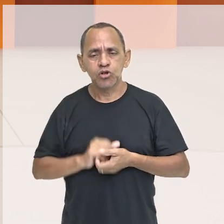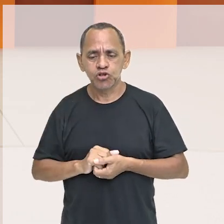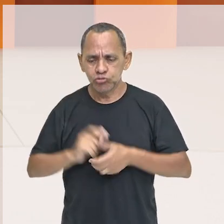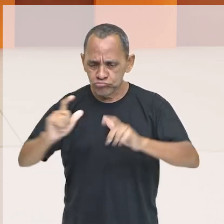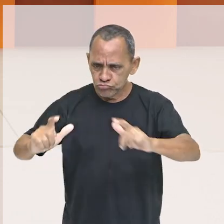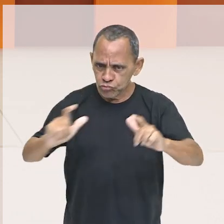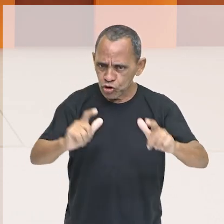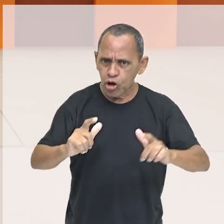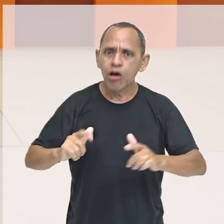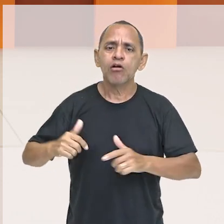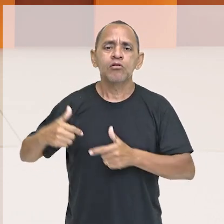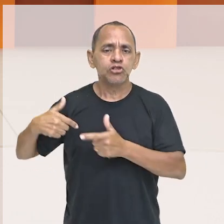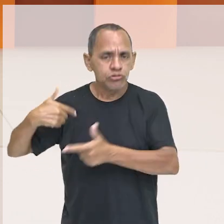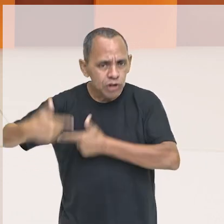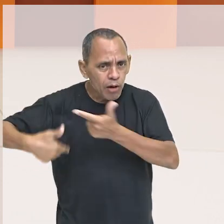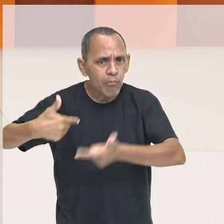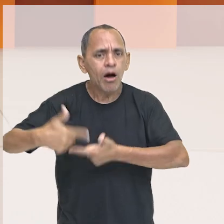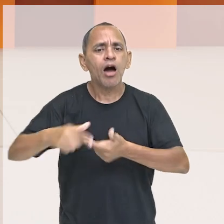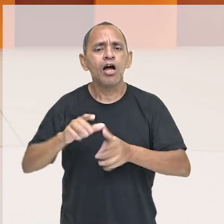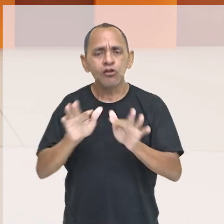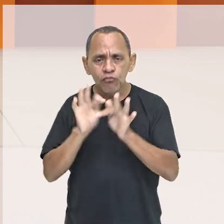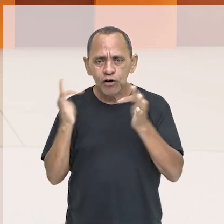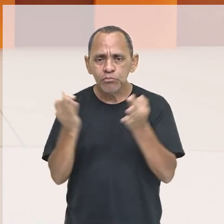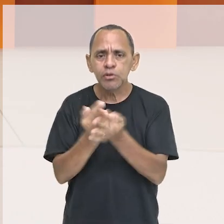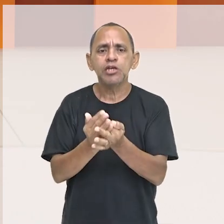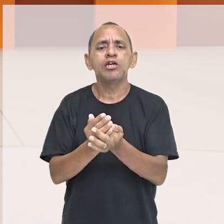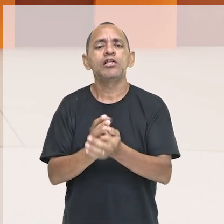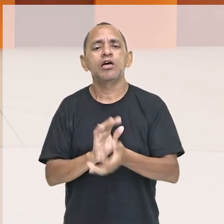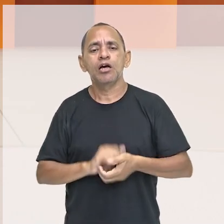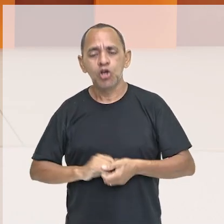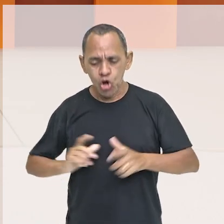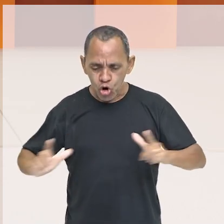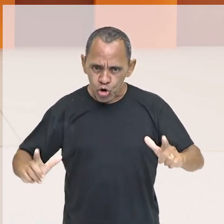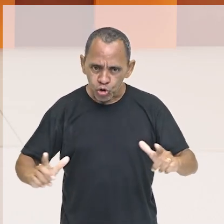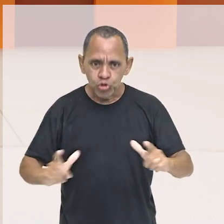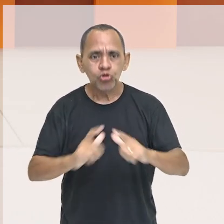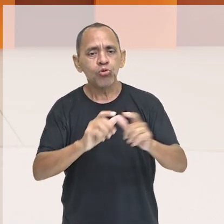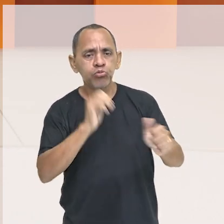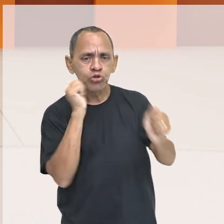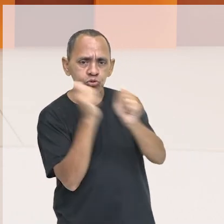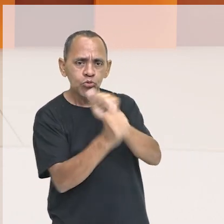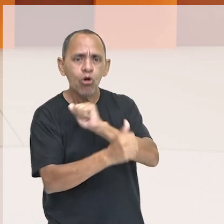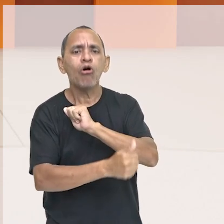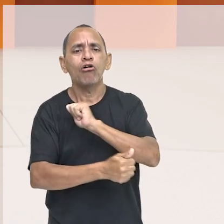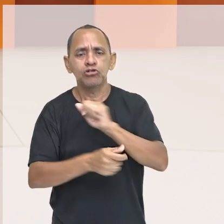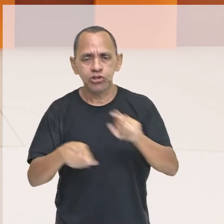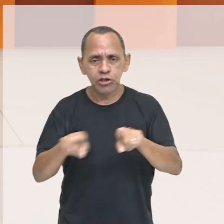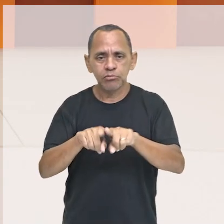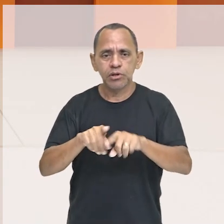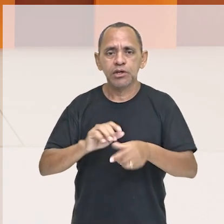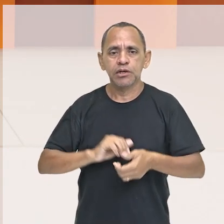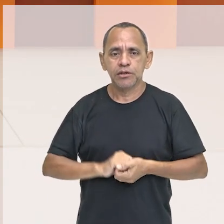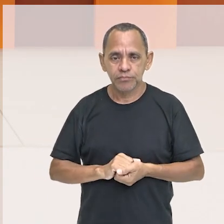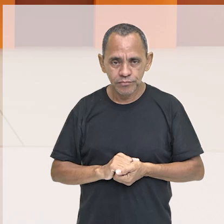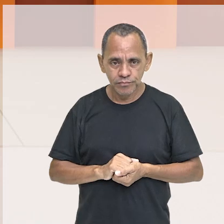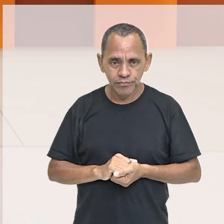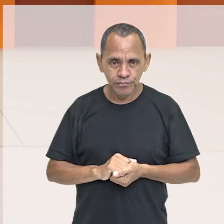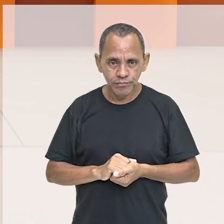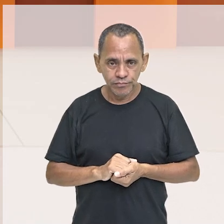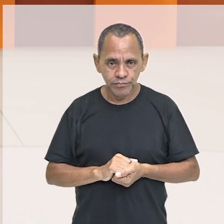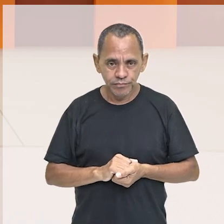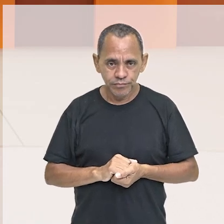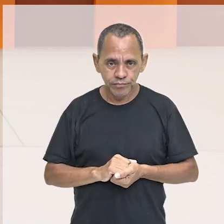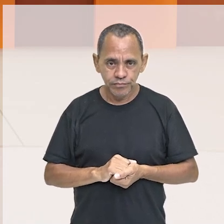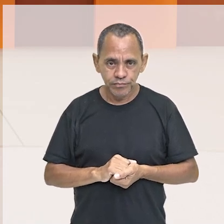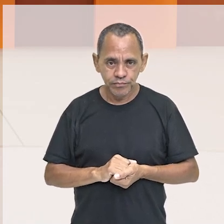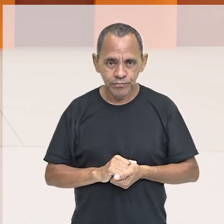de amigos, nas práticas esportivas em que se dão aí nos grupos, né? Muito bem. Vamos lá,